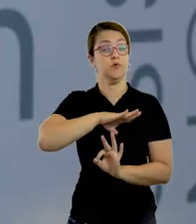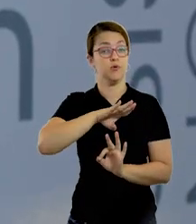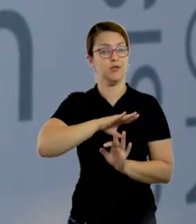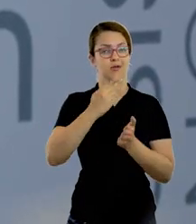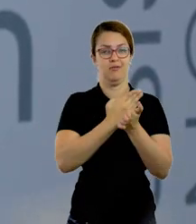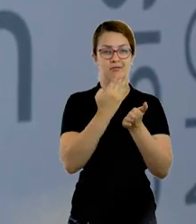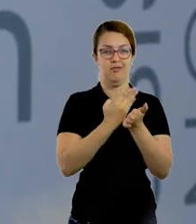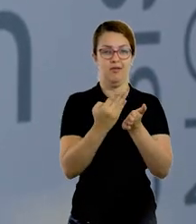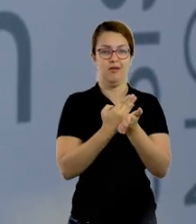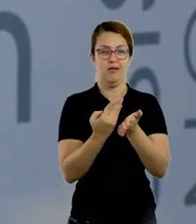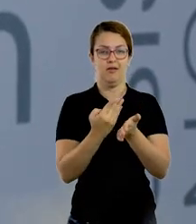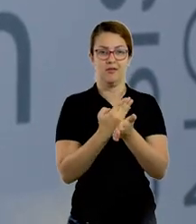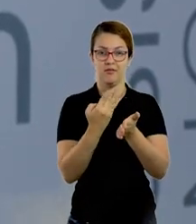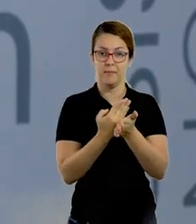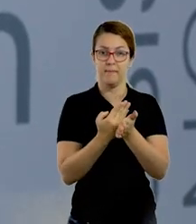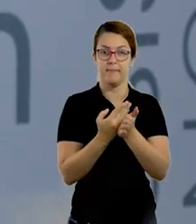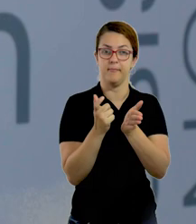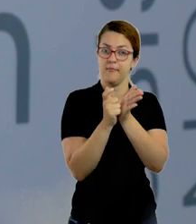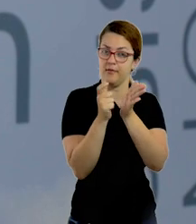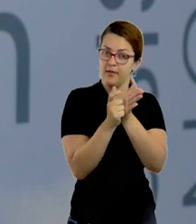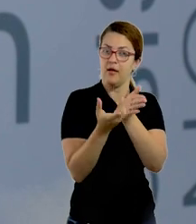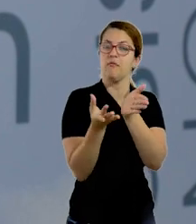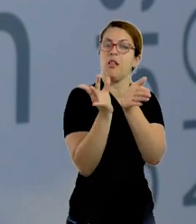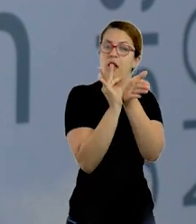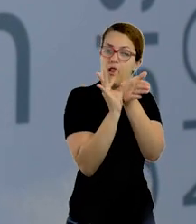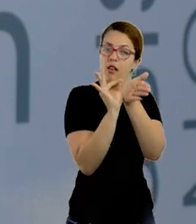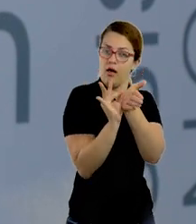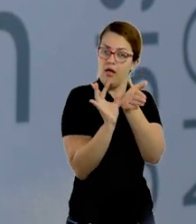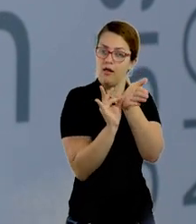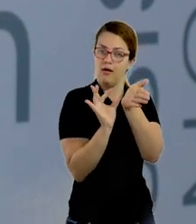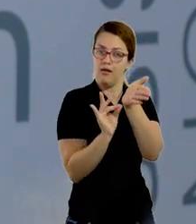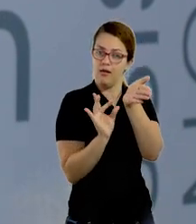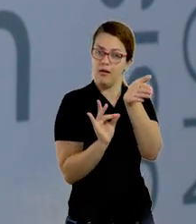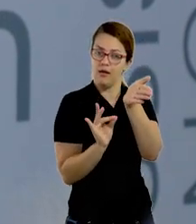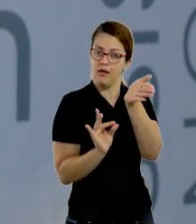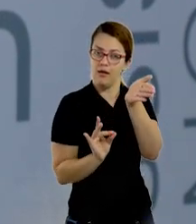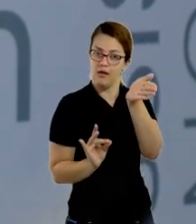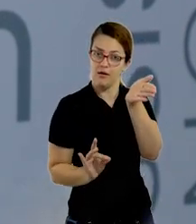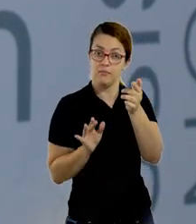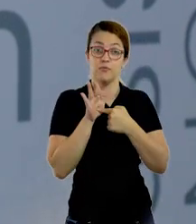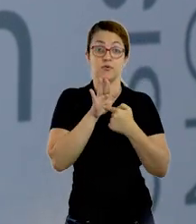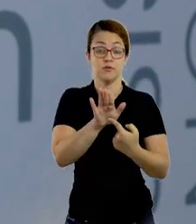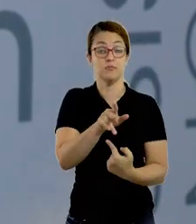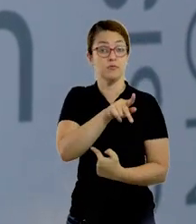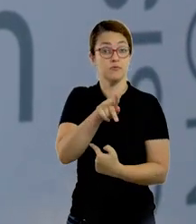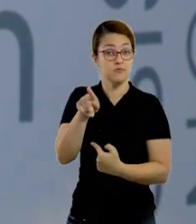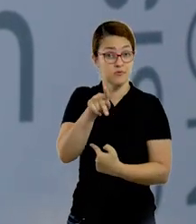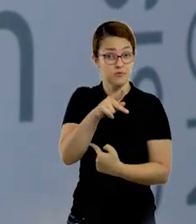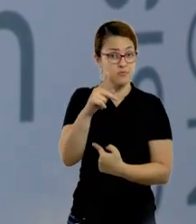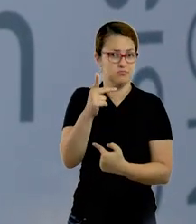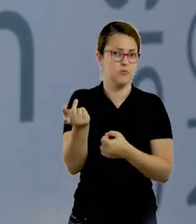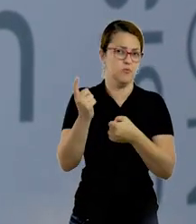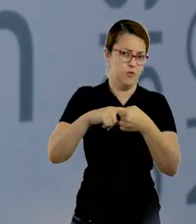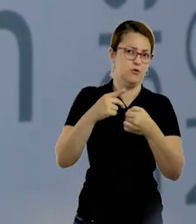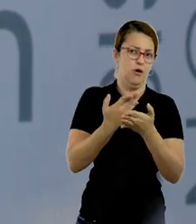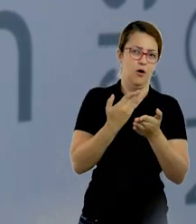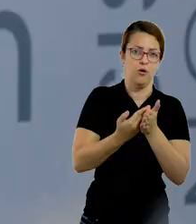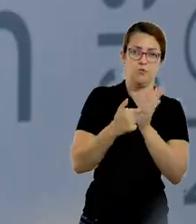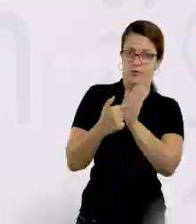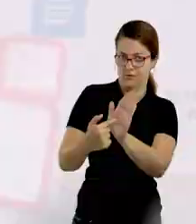da escola e cole as palavrinhas. Assim você vai poder depois mostrar para sua professora quando as aulas